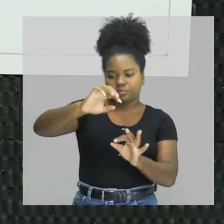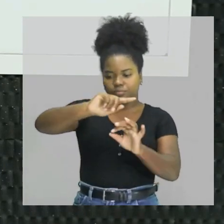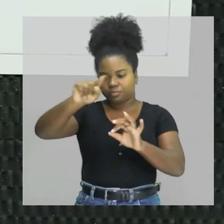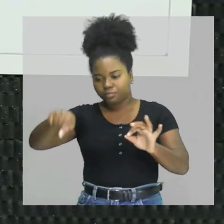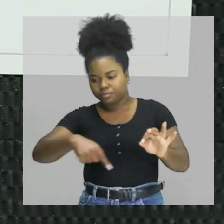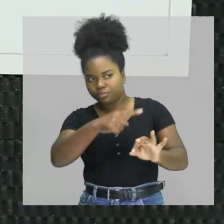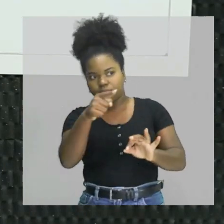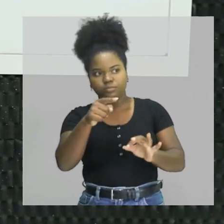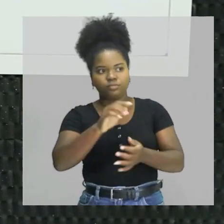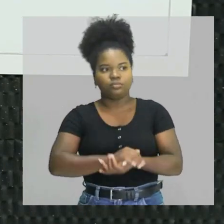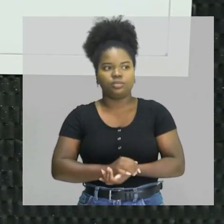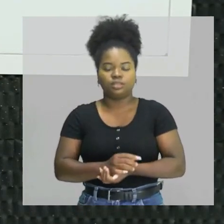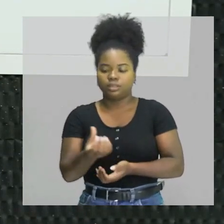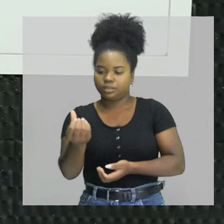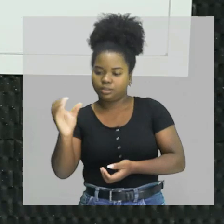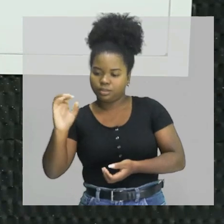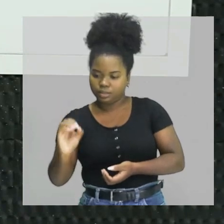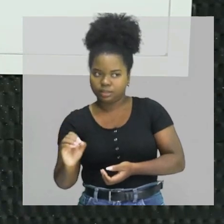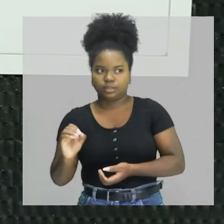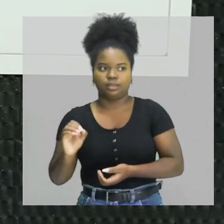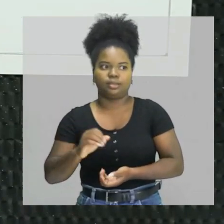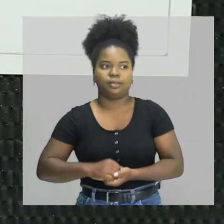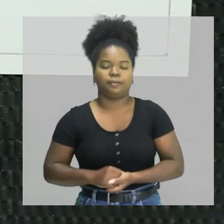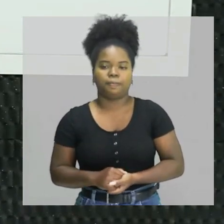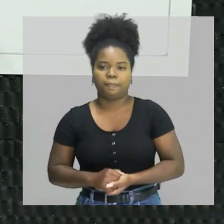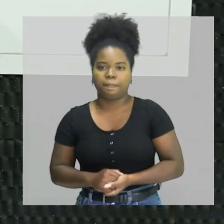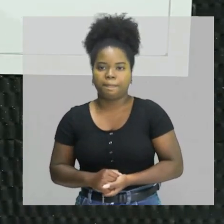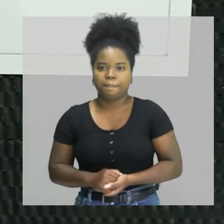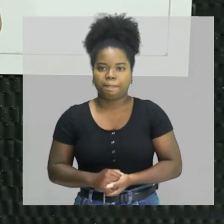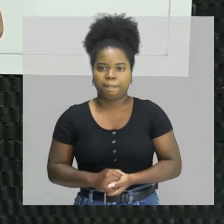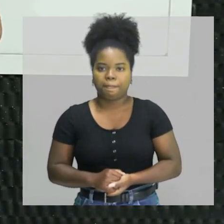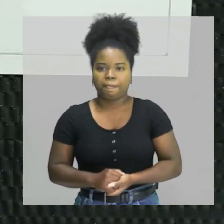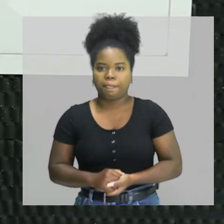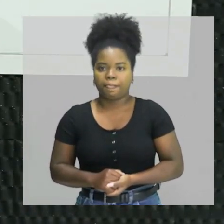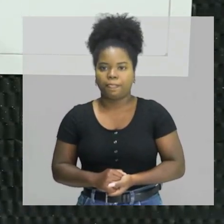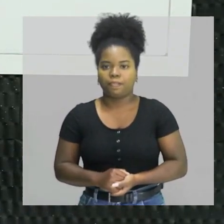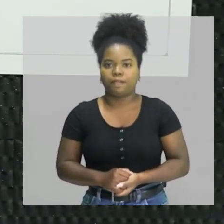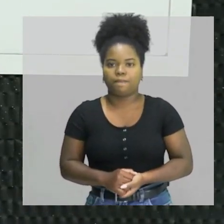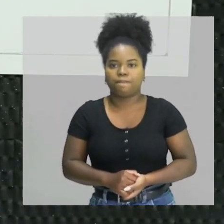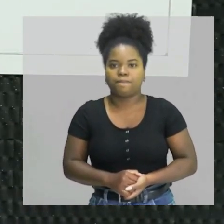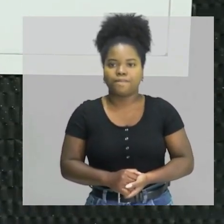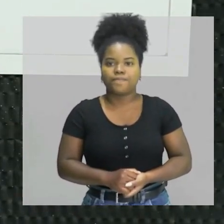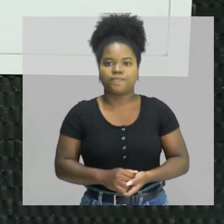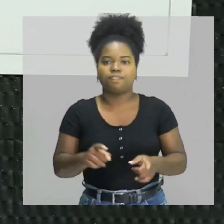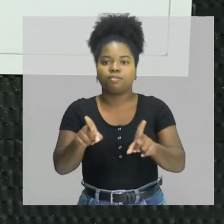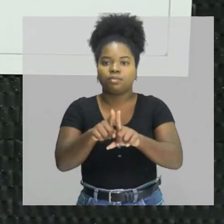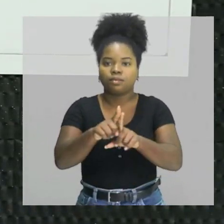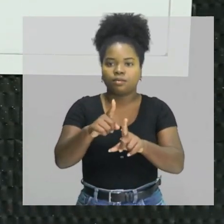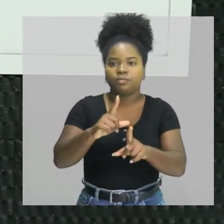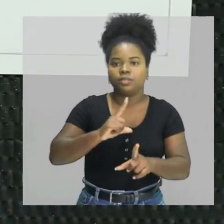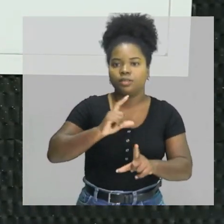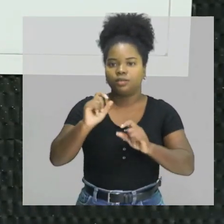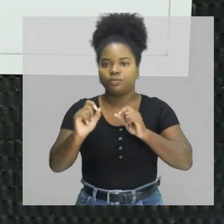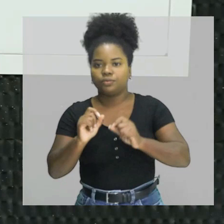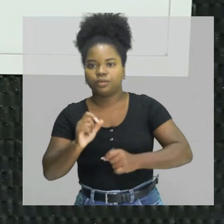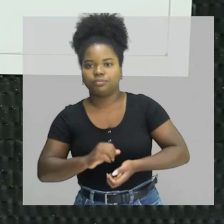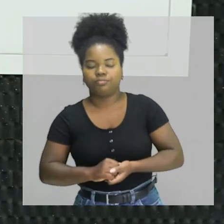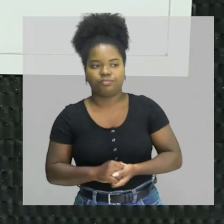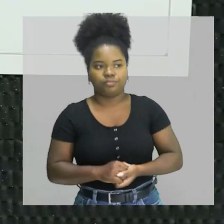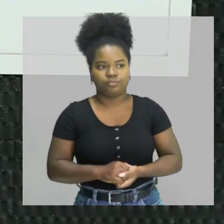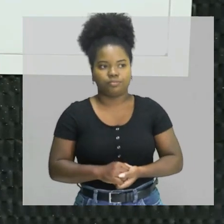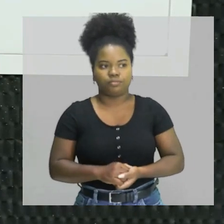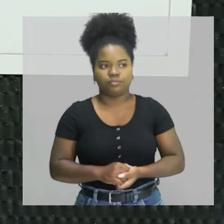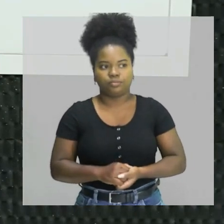raio, que é 60 centímetros. Certo? Eu tenho também, daqui para cá,